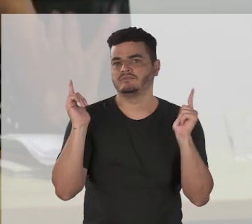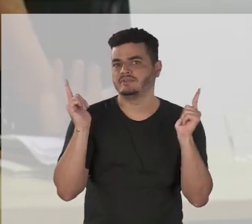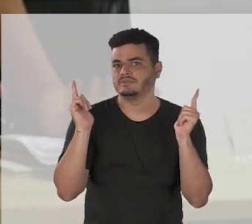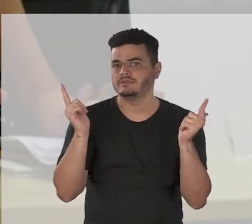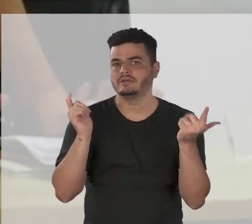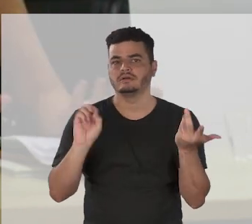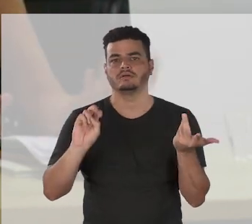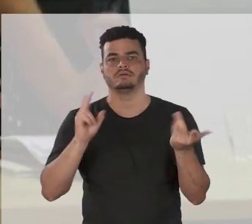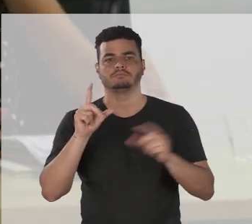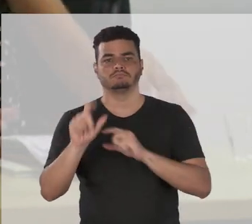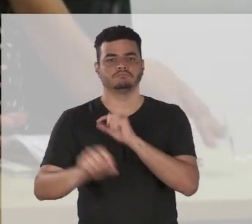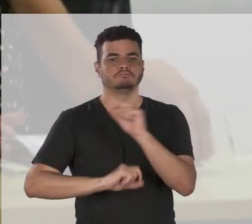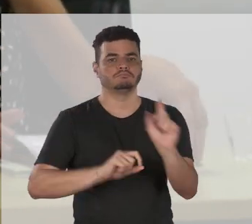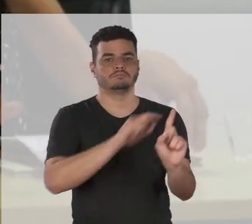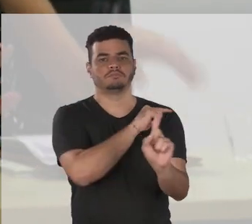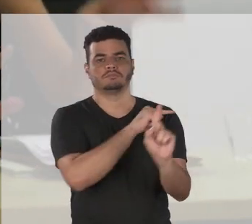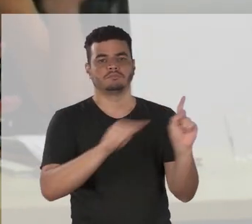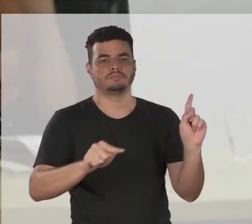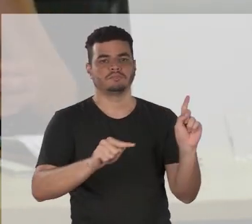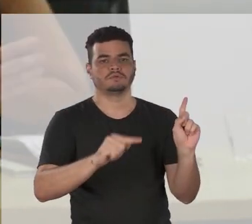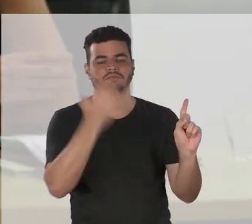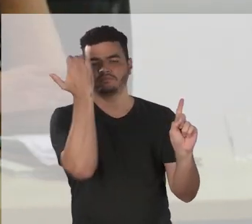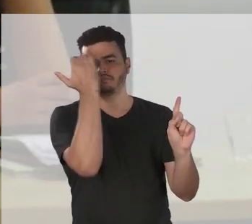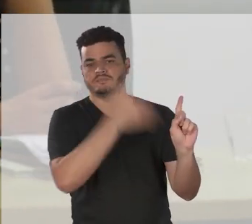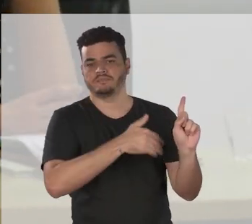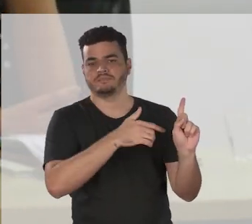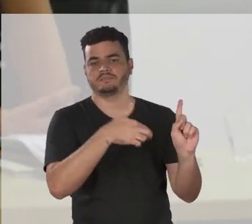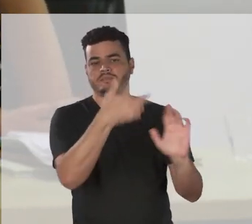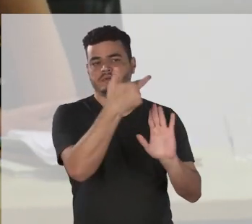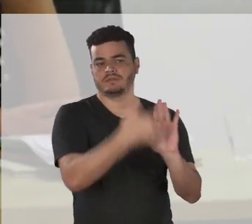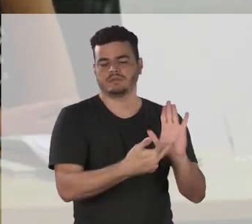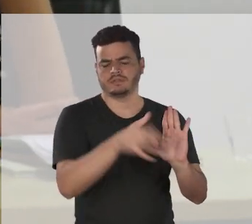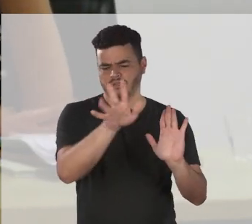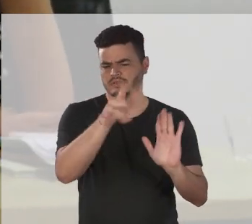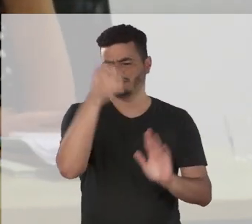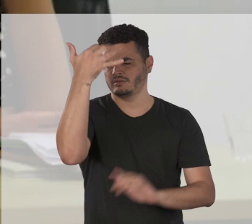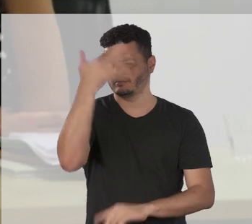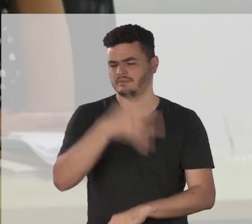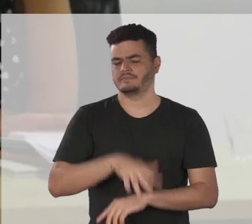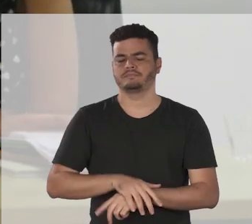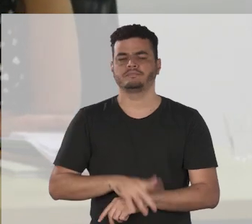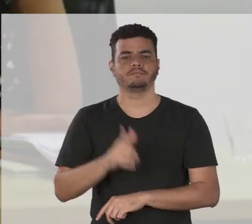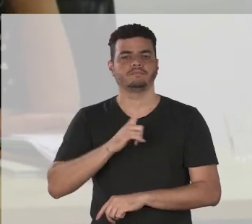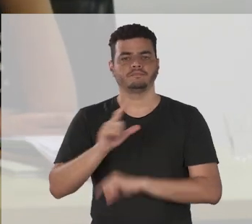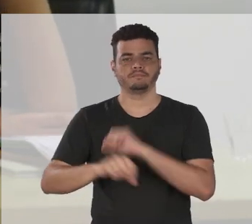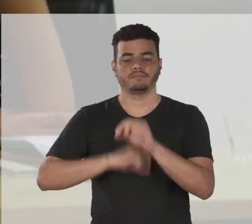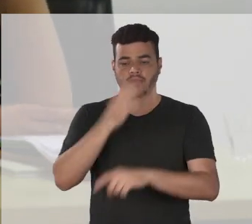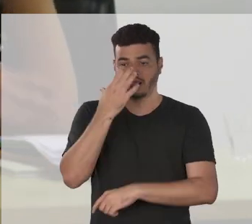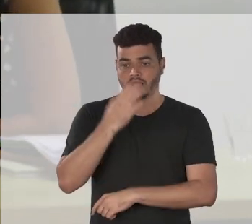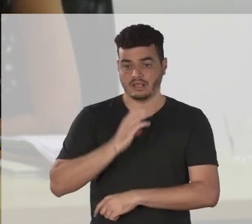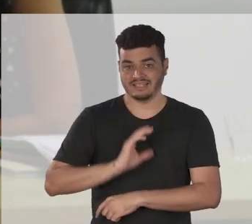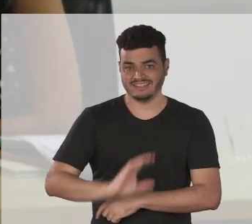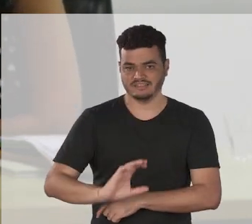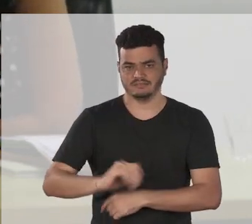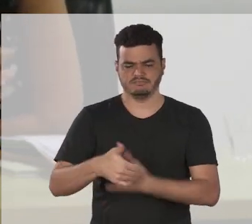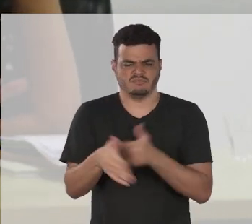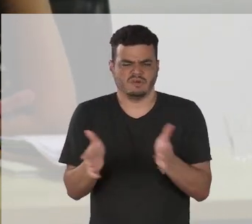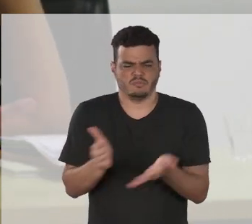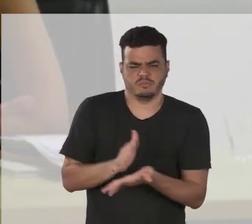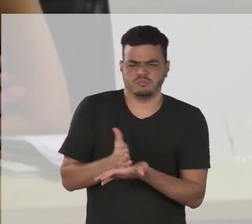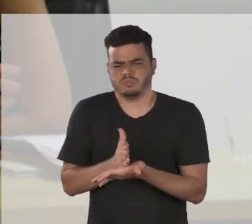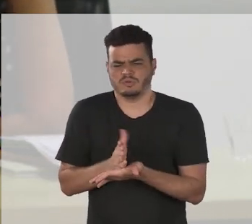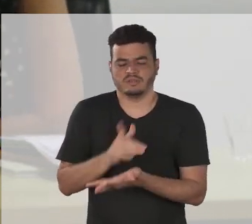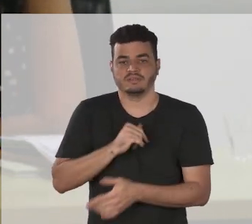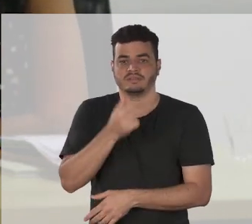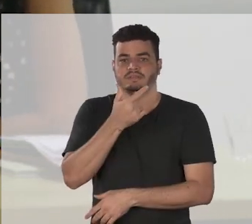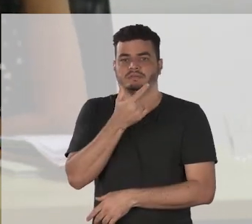de objeção à norma. Eu vou contar um caso. Tem um conto em Um Elefante Ocupa Muito Espaço, que